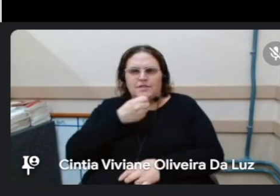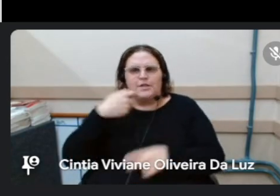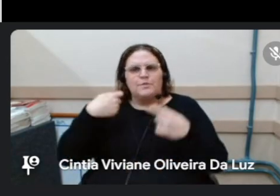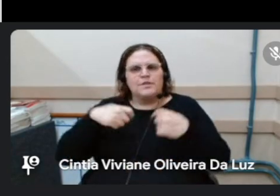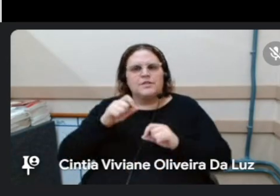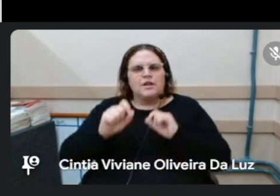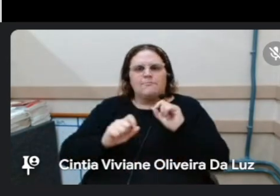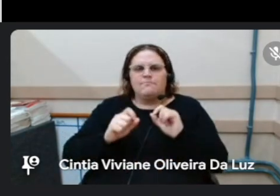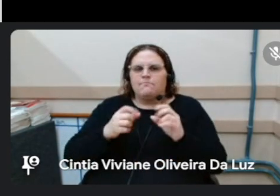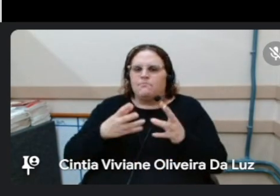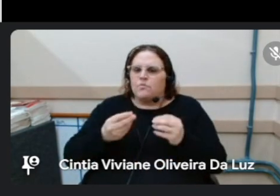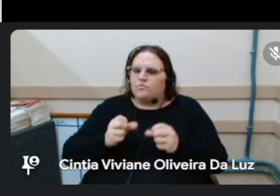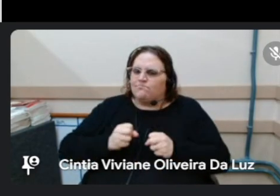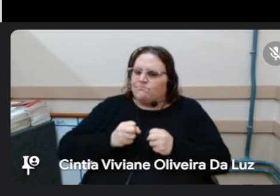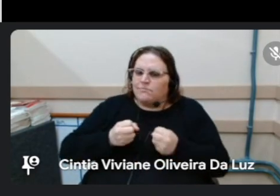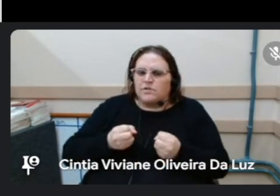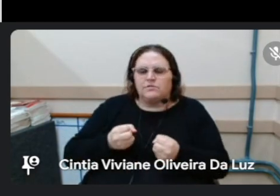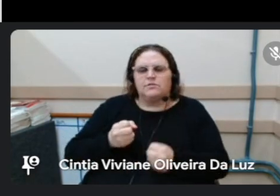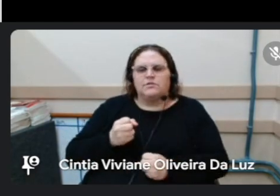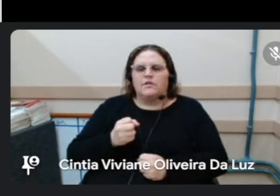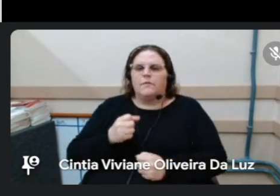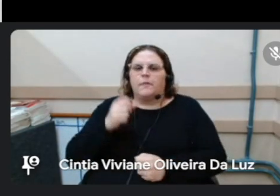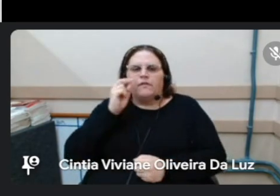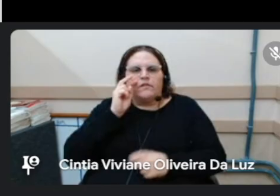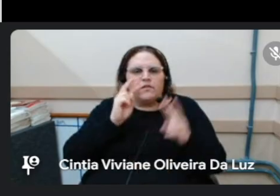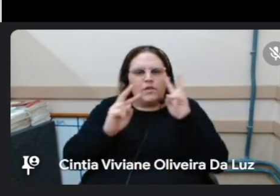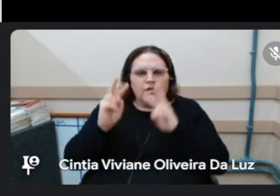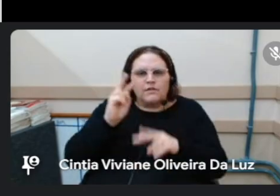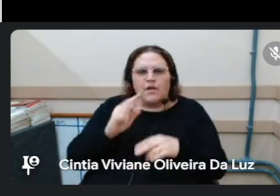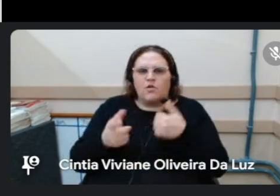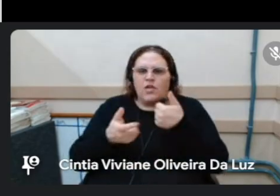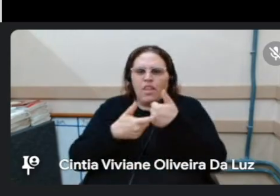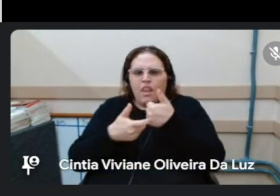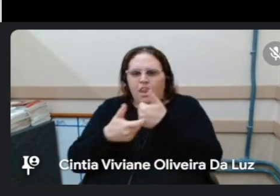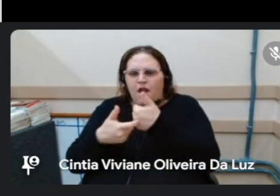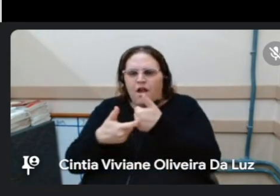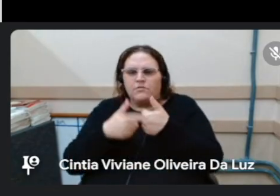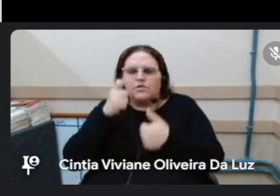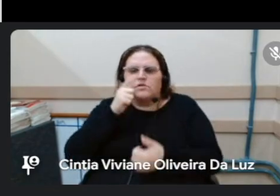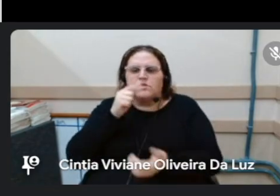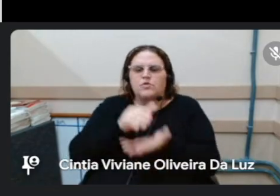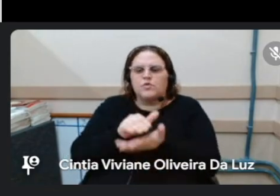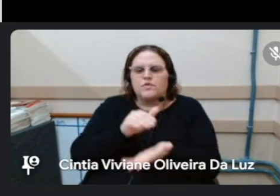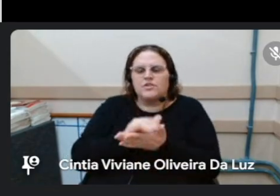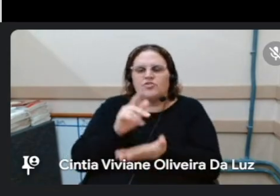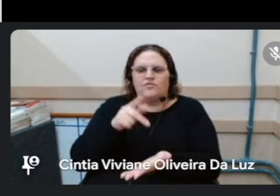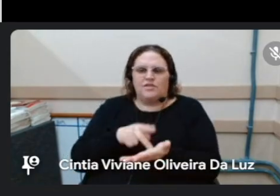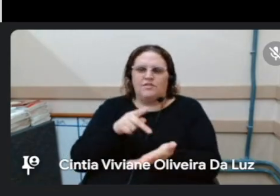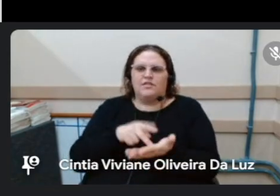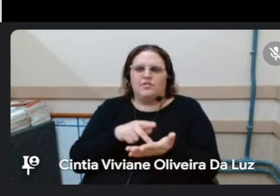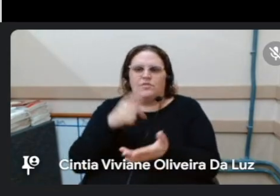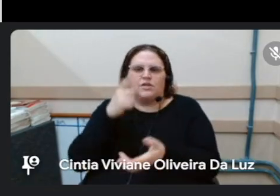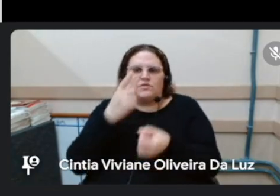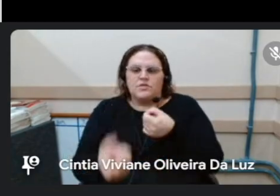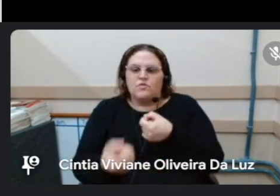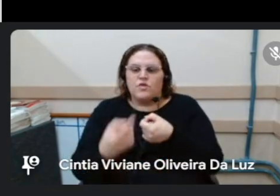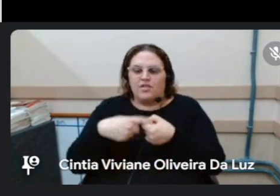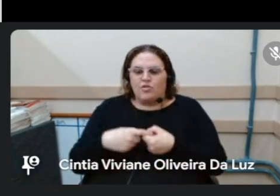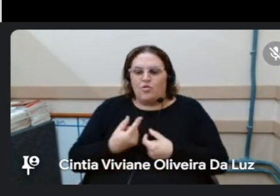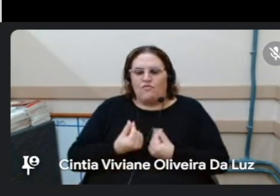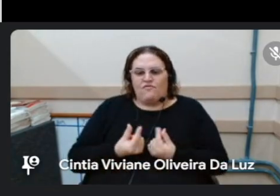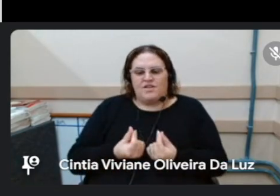de visualizações e de likes para poder produzir um real de retorno financeiro né então